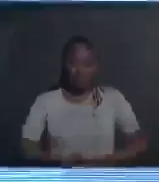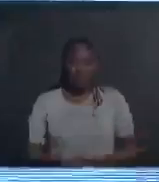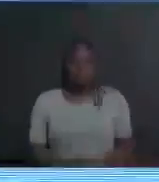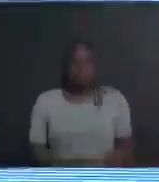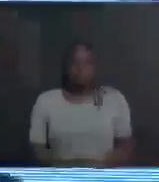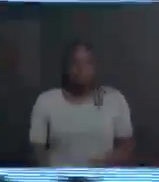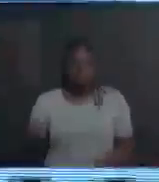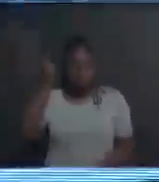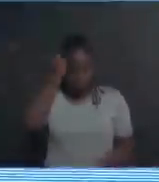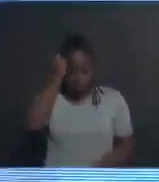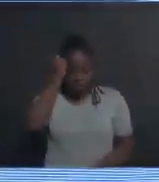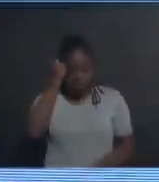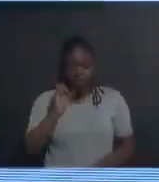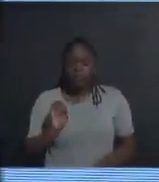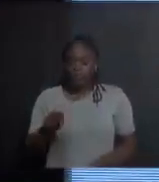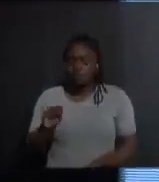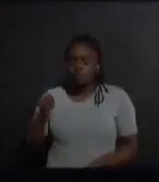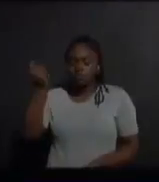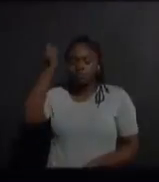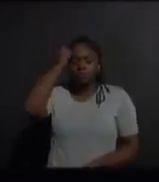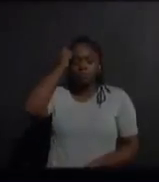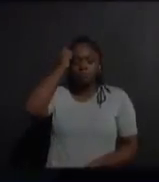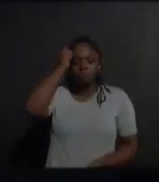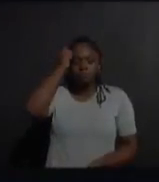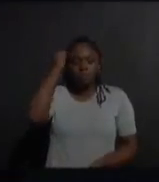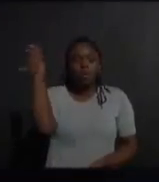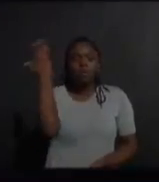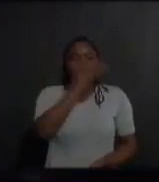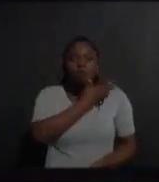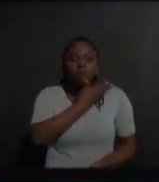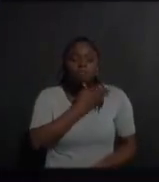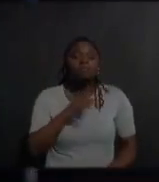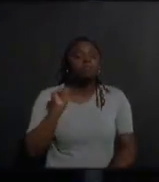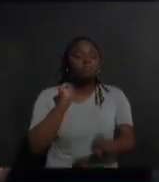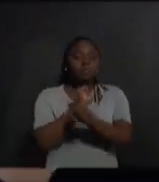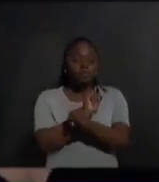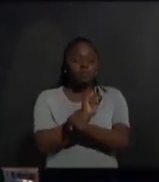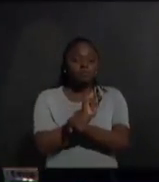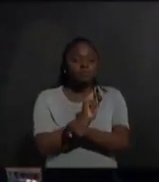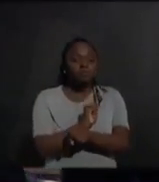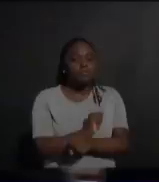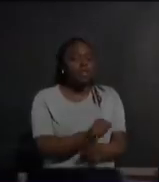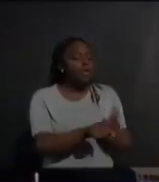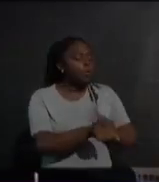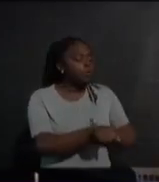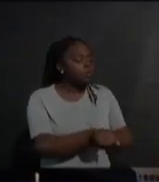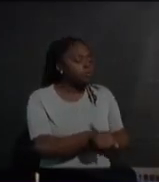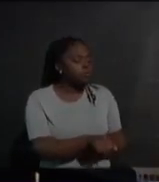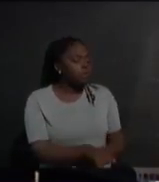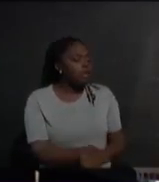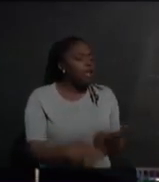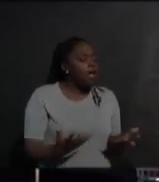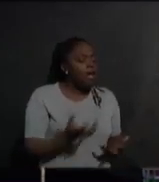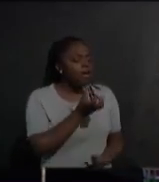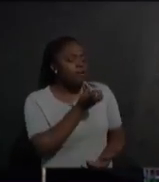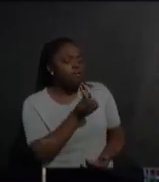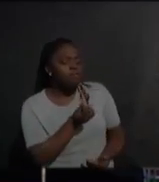Você arrependeu? Arrependi. Qual é a prova? Eu parei. Tem quanto tempo? Tem 6 meses,